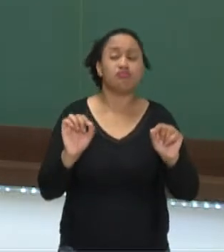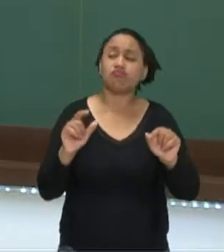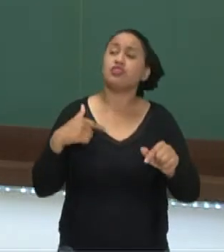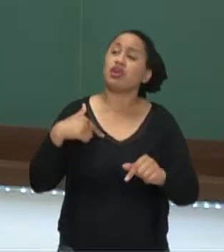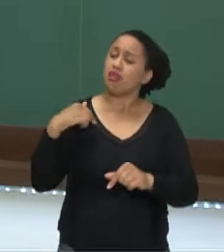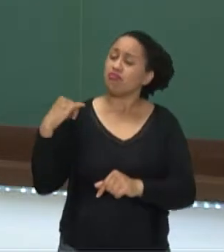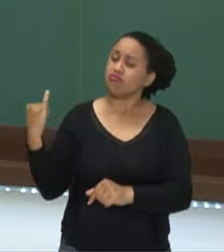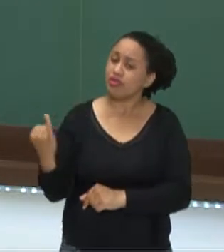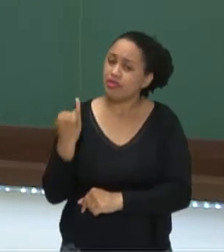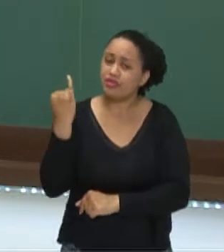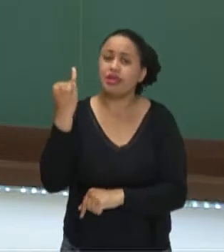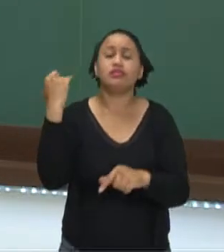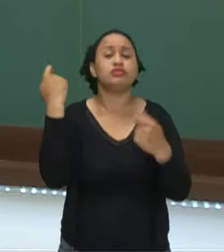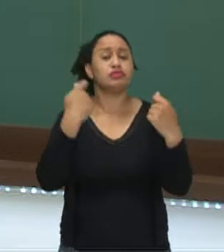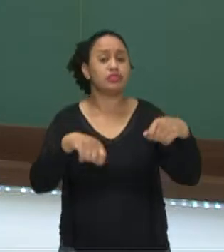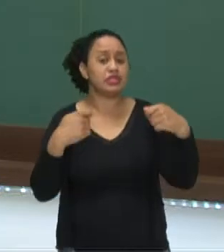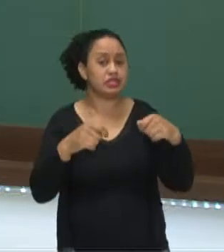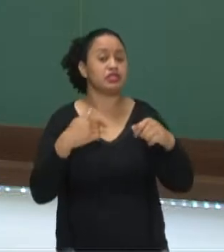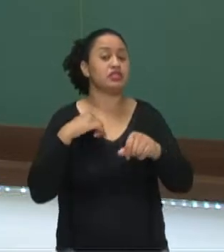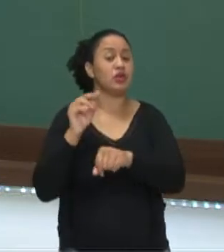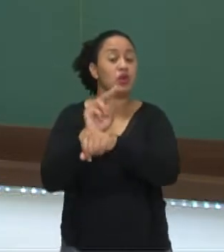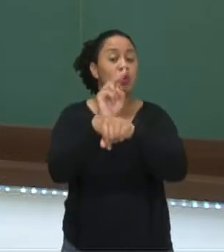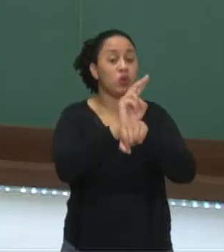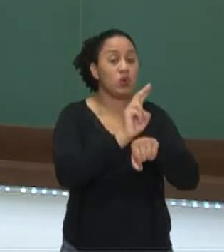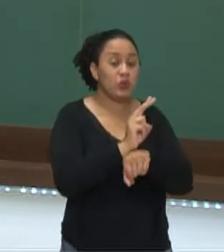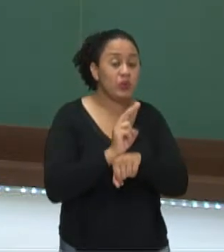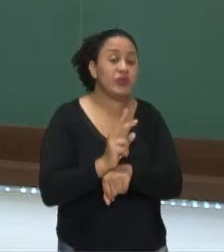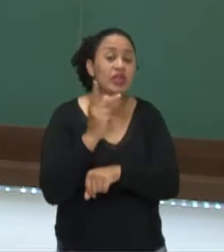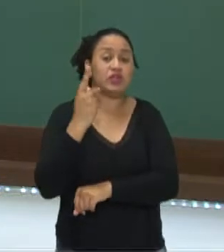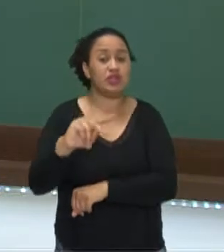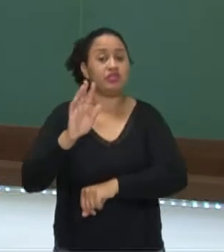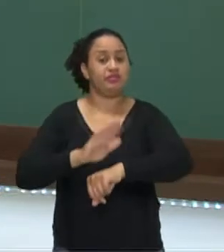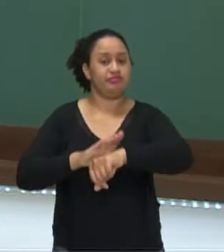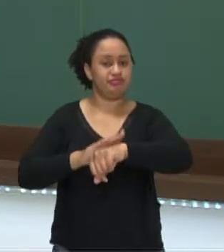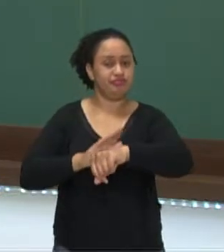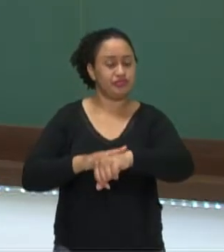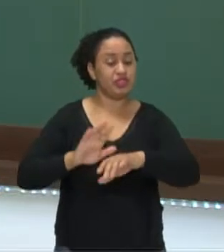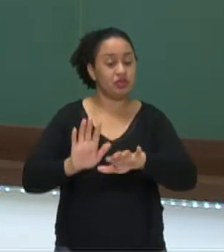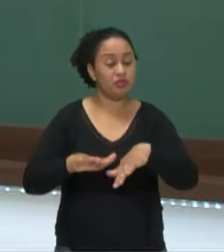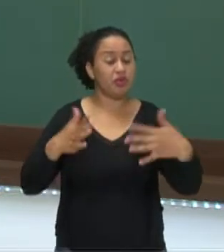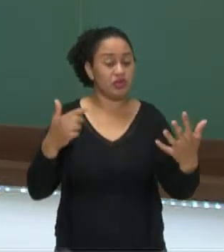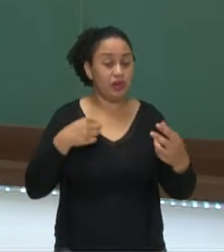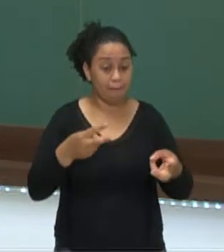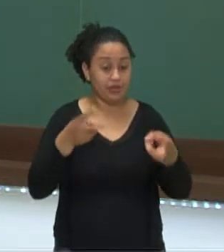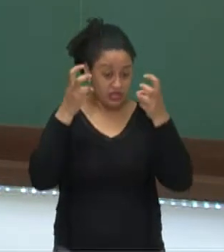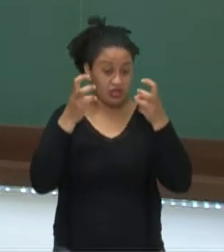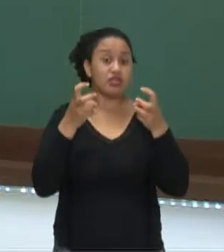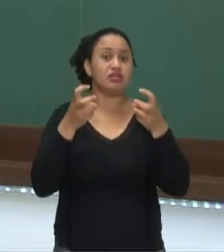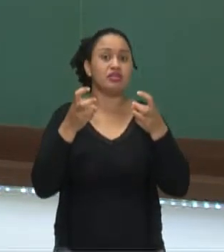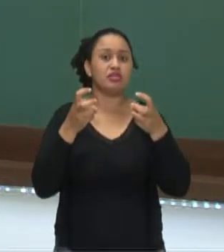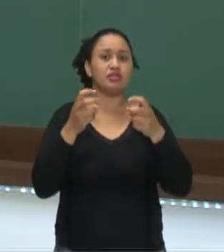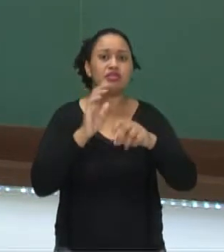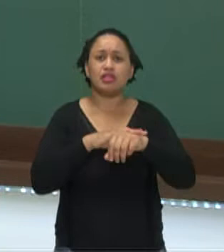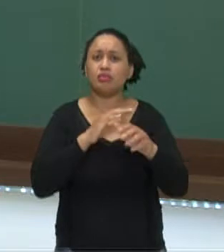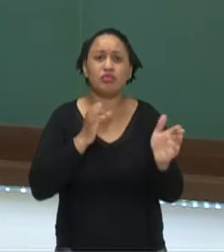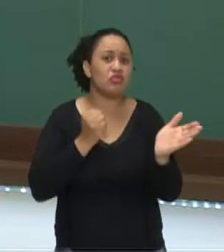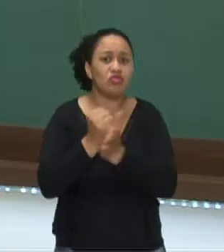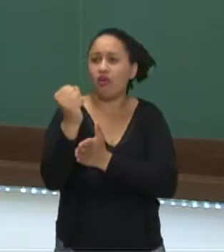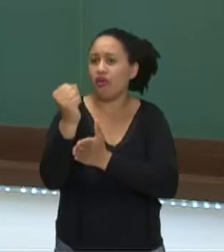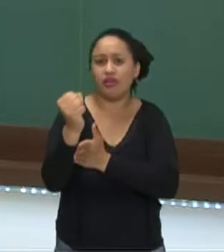hiper necessário. Cuidar bem do seu tempo, para que quando você perceba, esse tempo já tenha passado, que